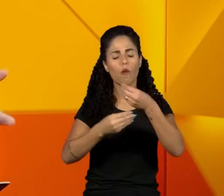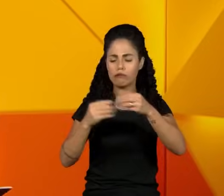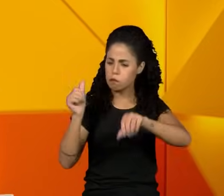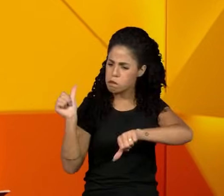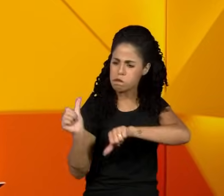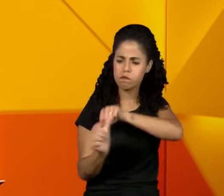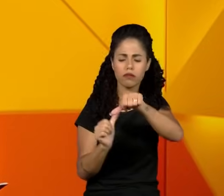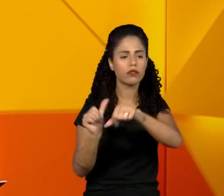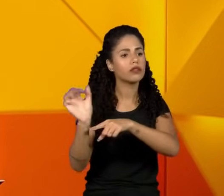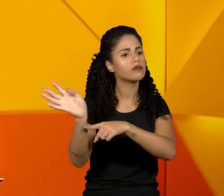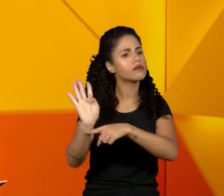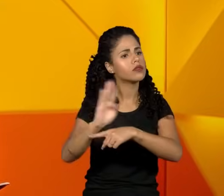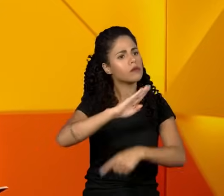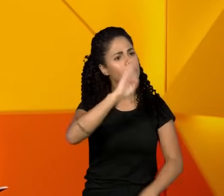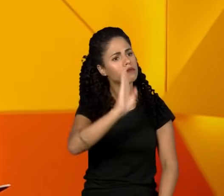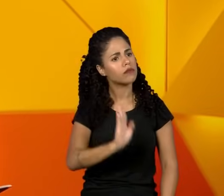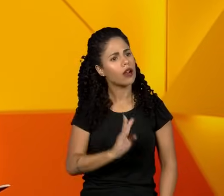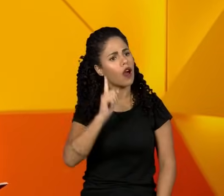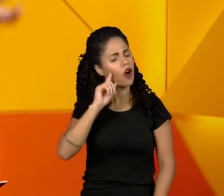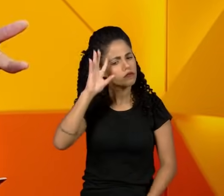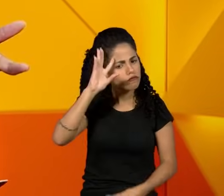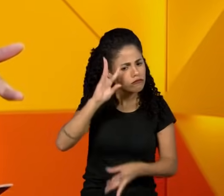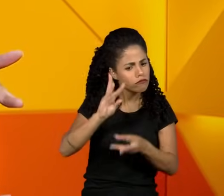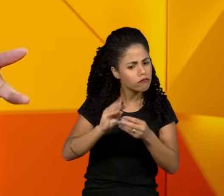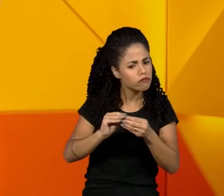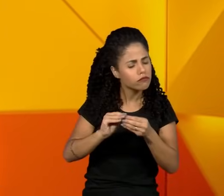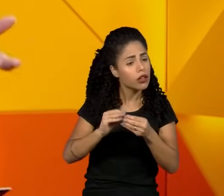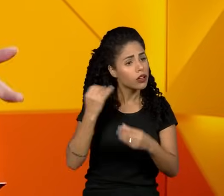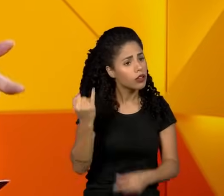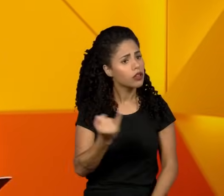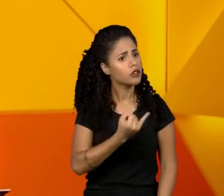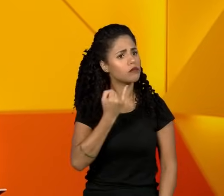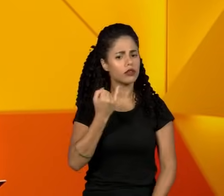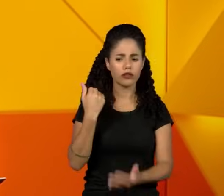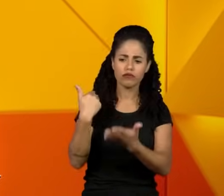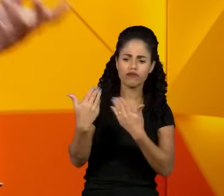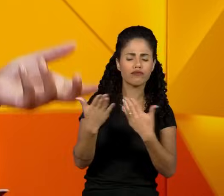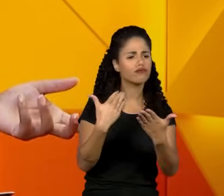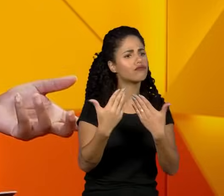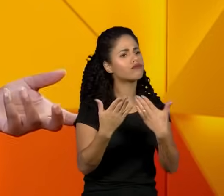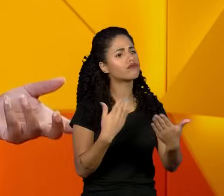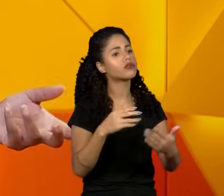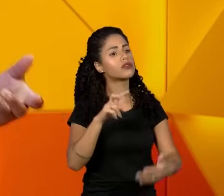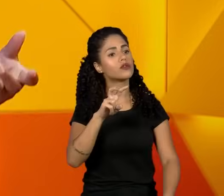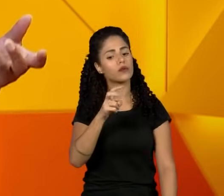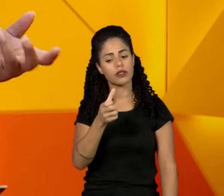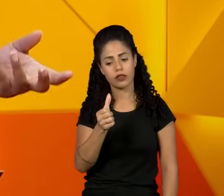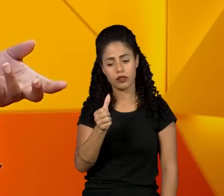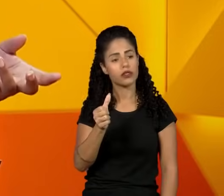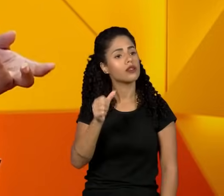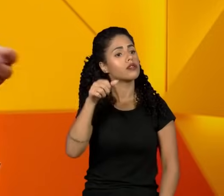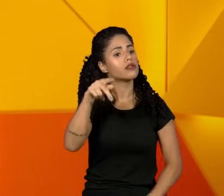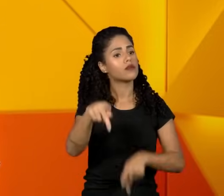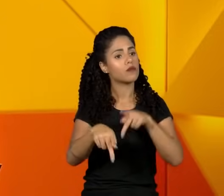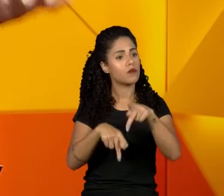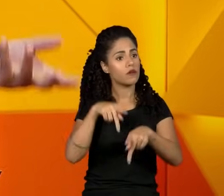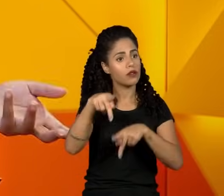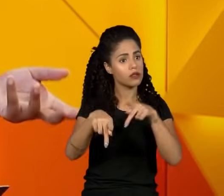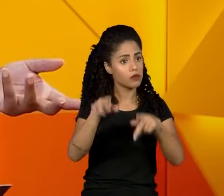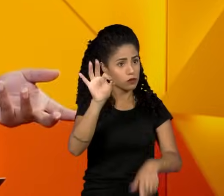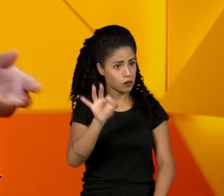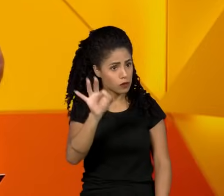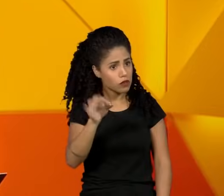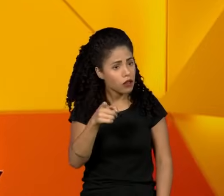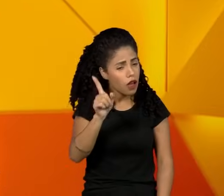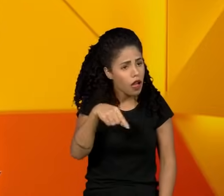cinema nacional, estar entendendo que faz sentido dialogar com mais de 50% da população brasileira. E aí a gente chega